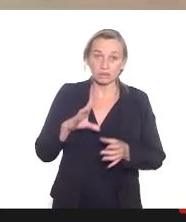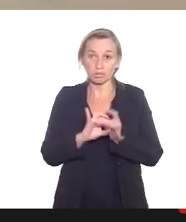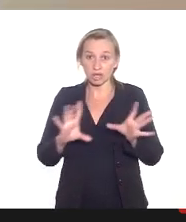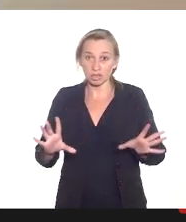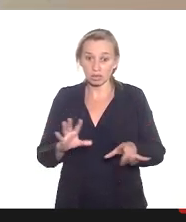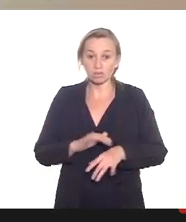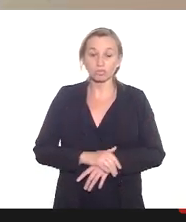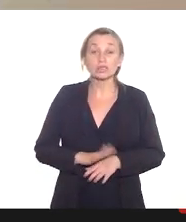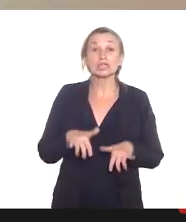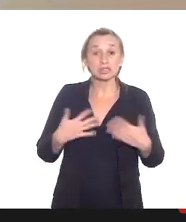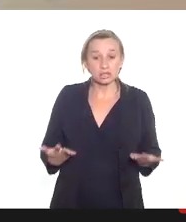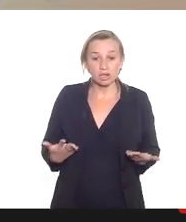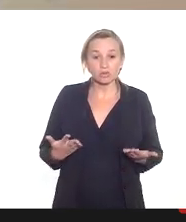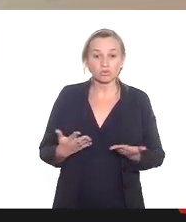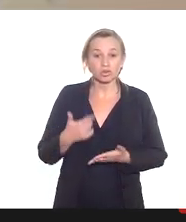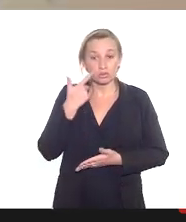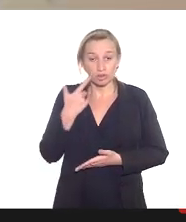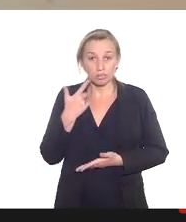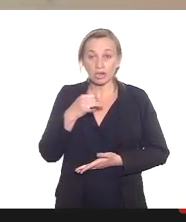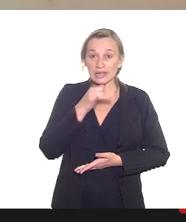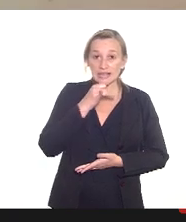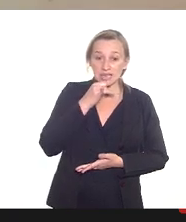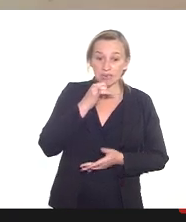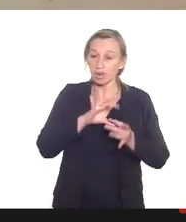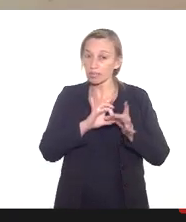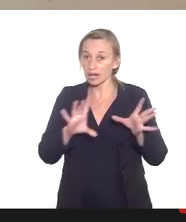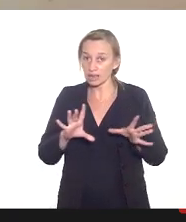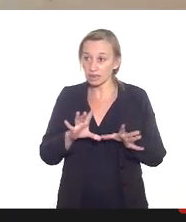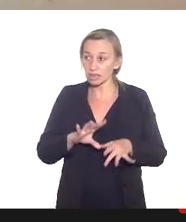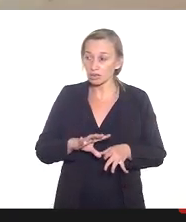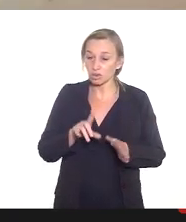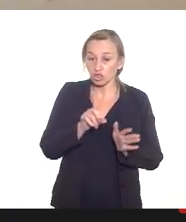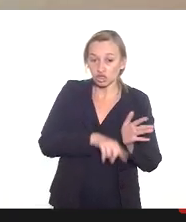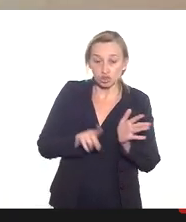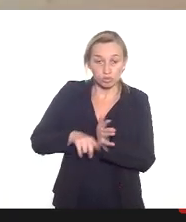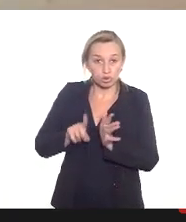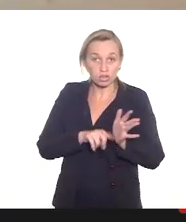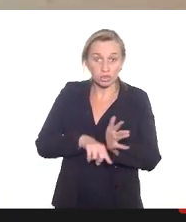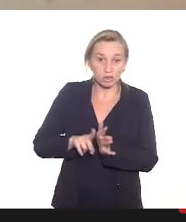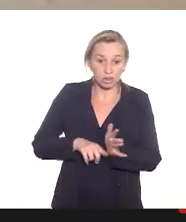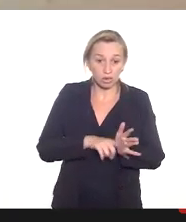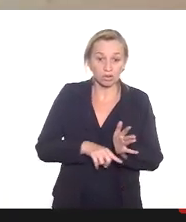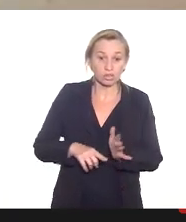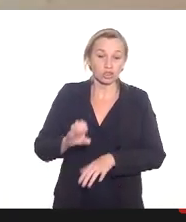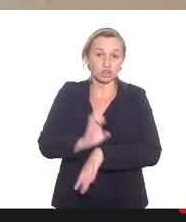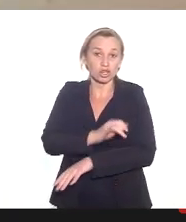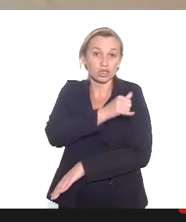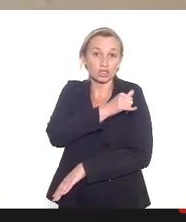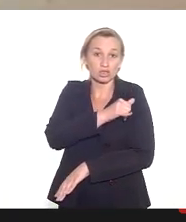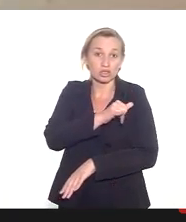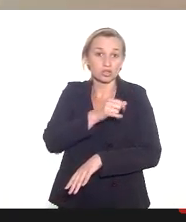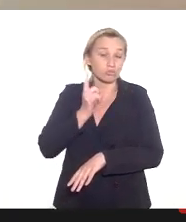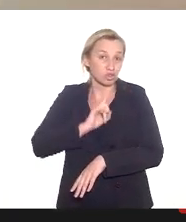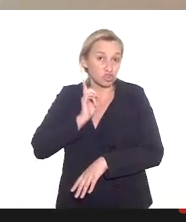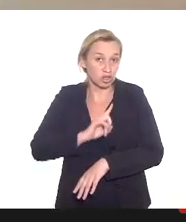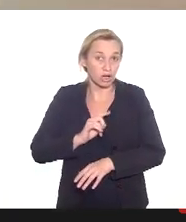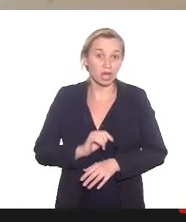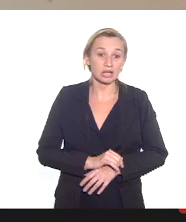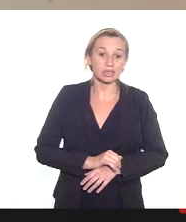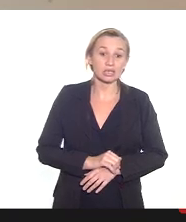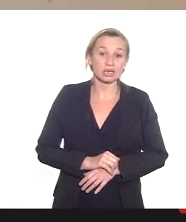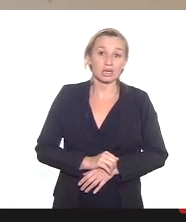liberação então nós vimos por exemplo a deliberação da resolução do Estado de Minas Gerais te amo